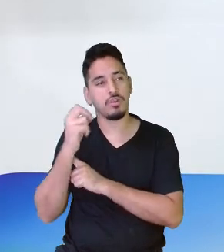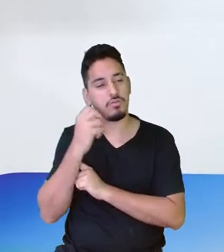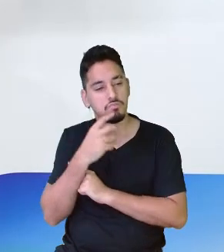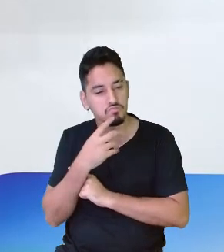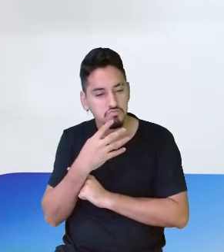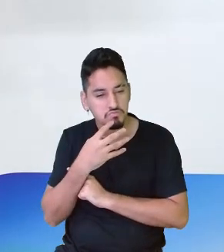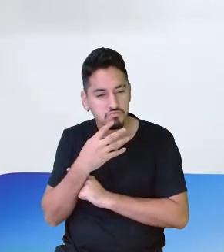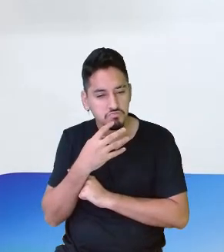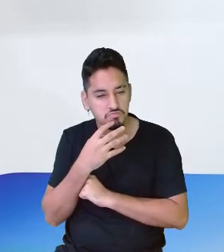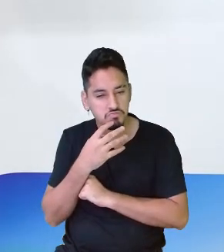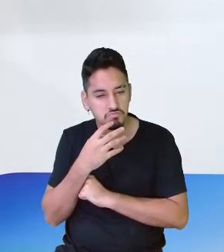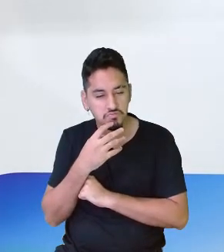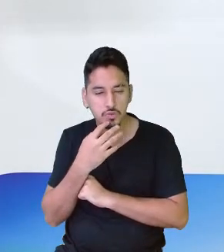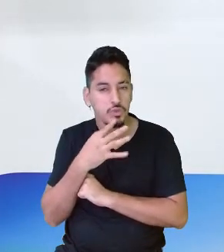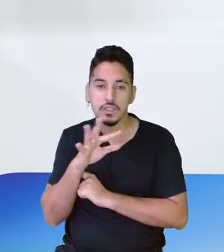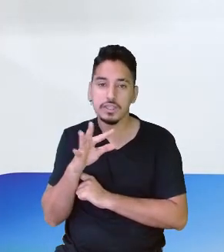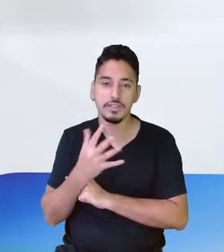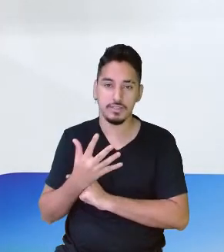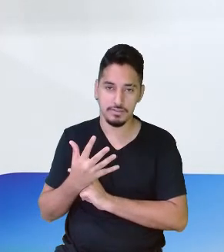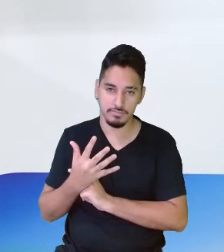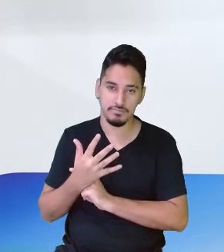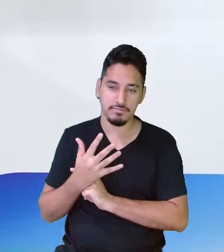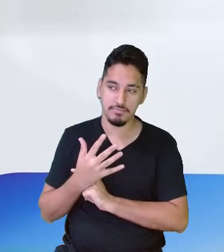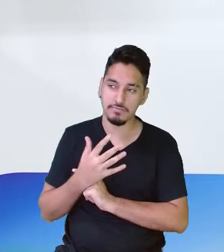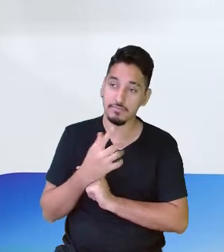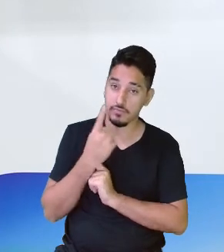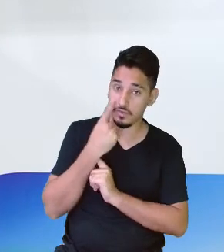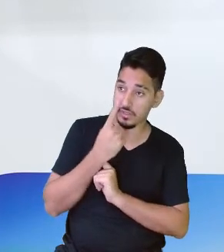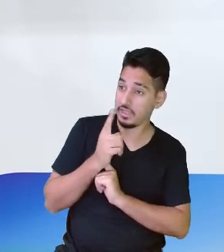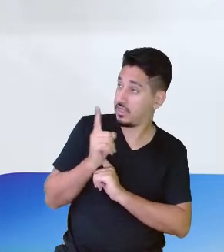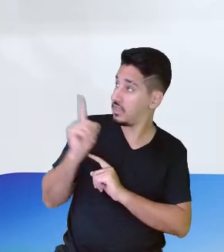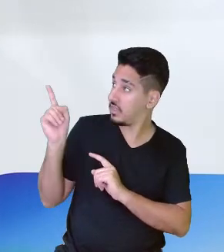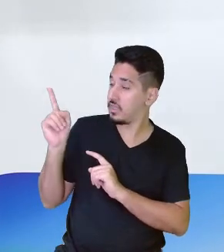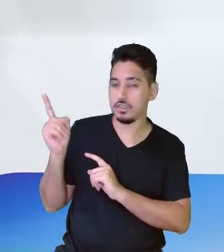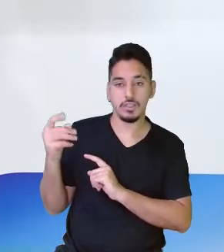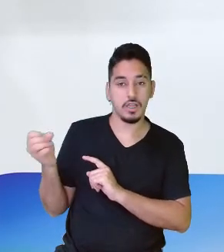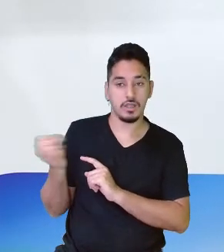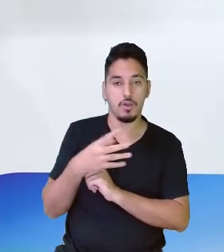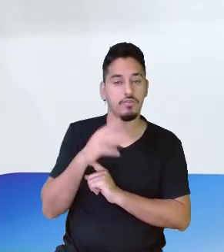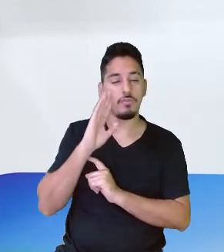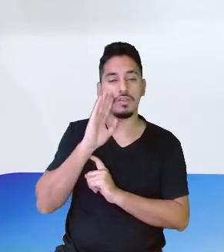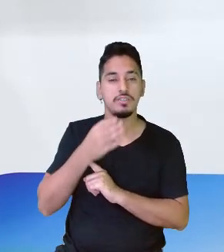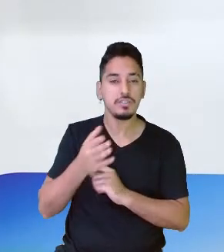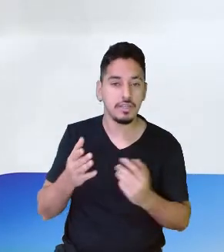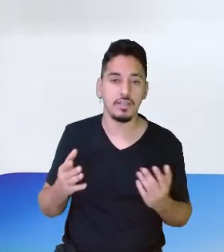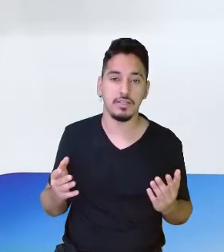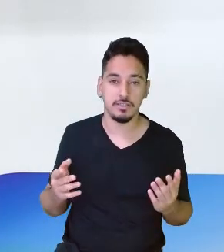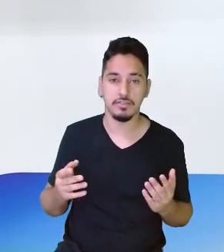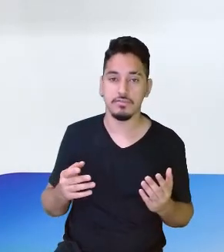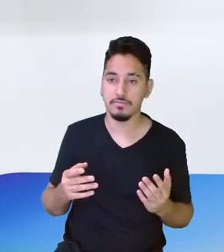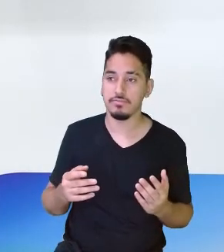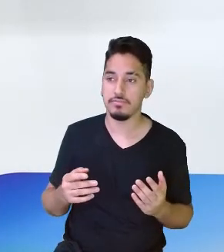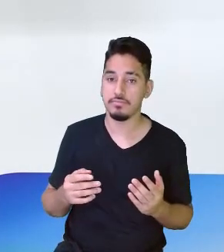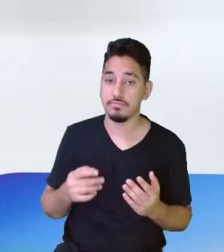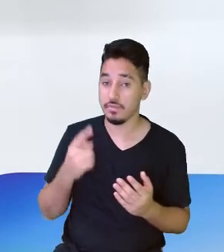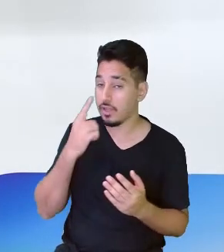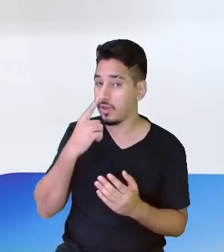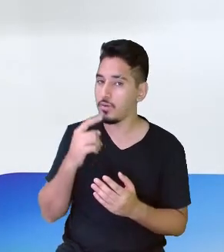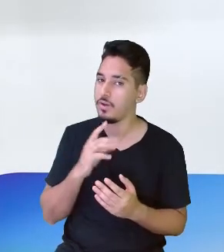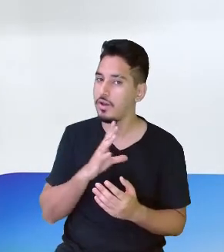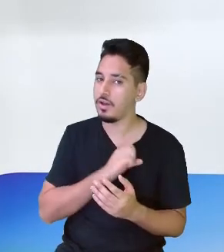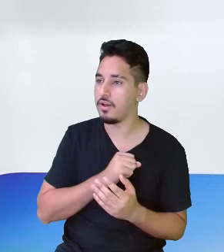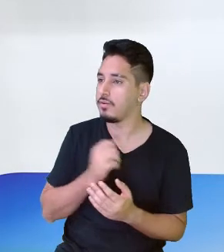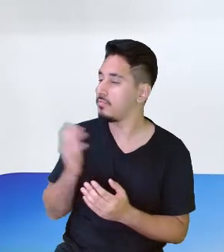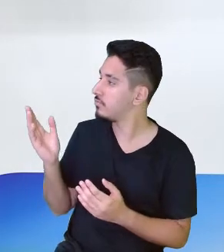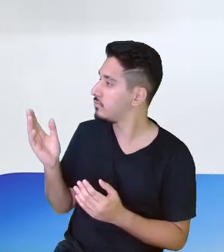pessoas que produzem memes e trabalham com isso. Aqui é uma associação muito mais direta. Inclusive, eu acho esse meme maravilhoso,